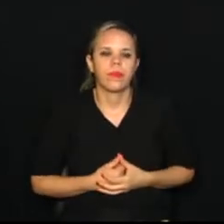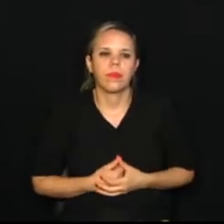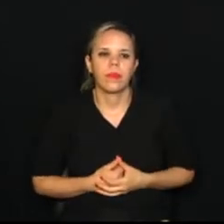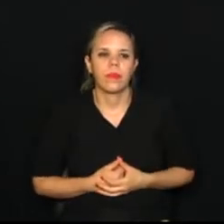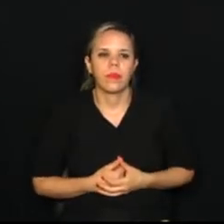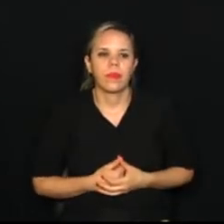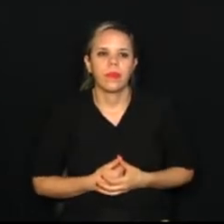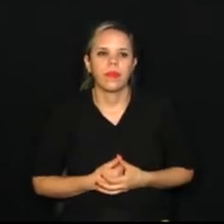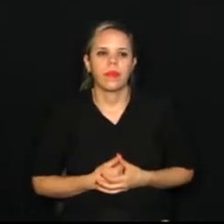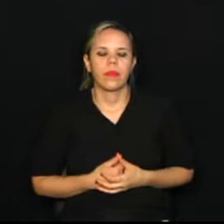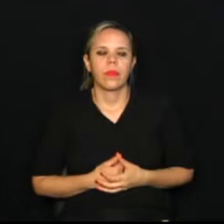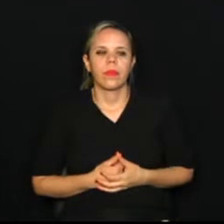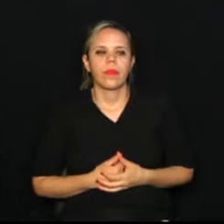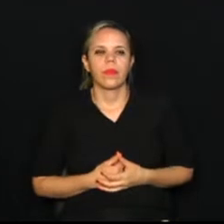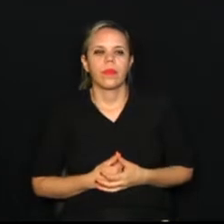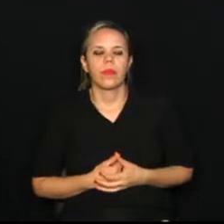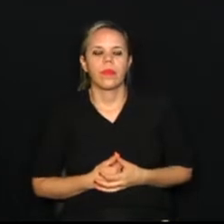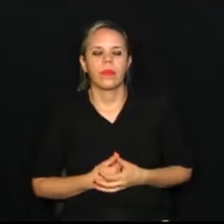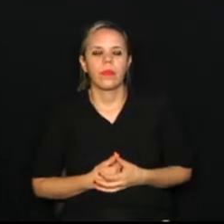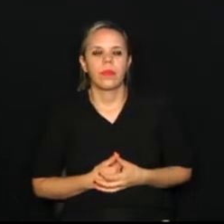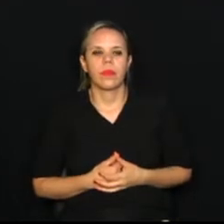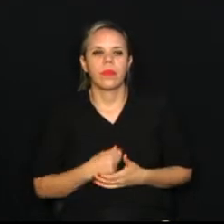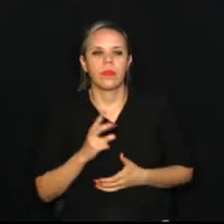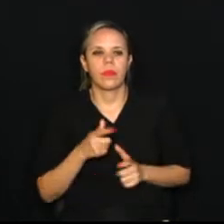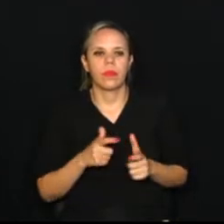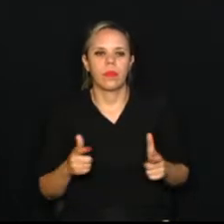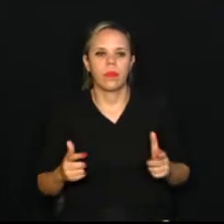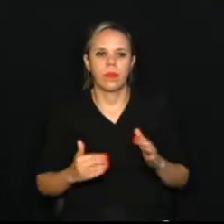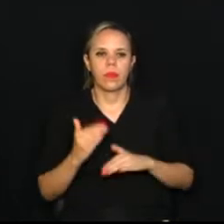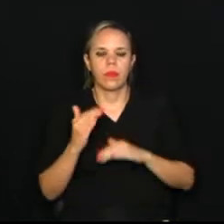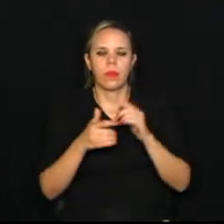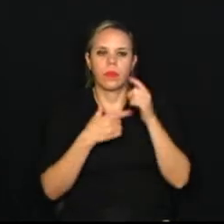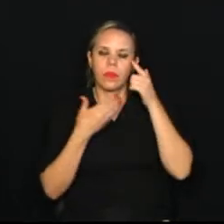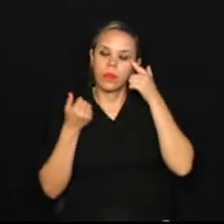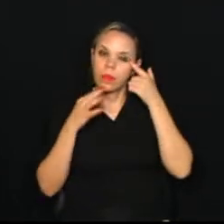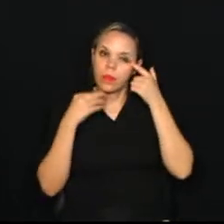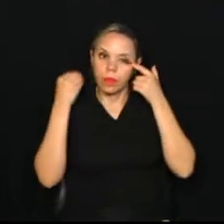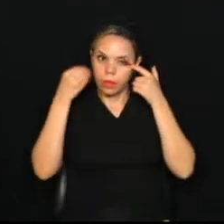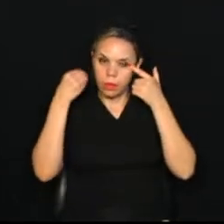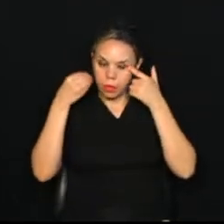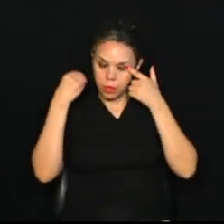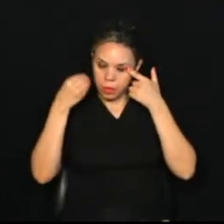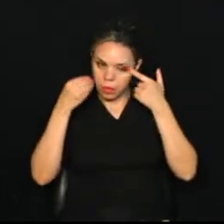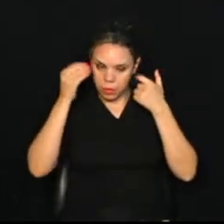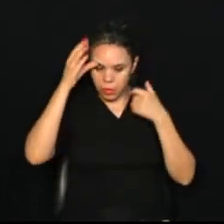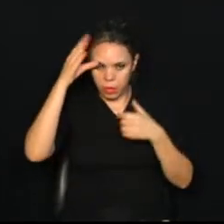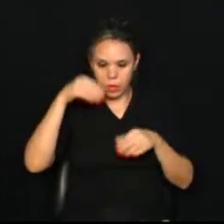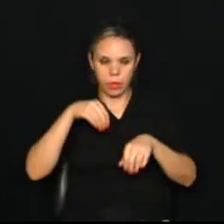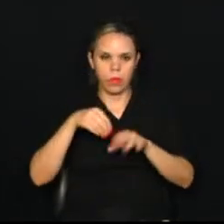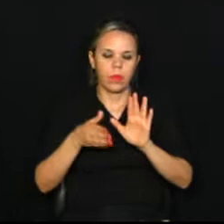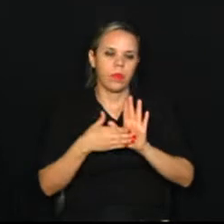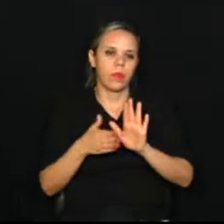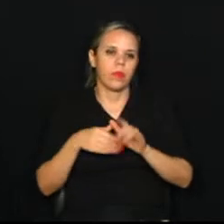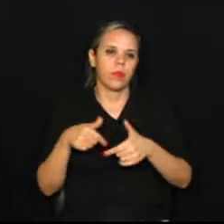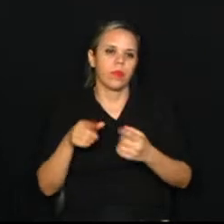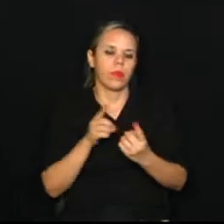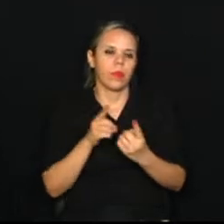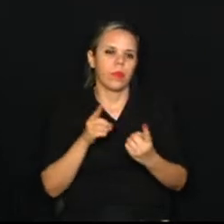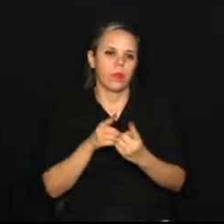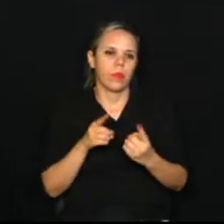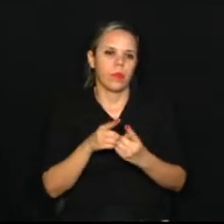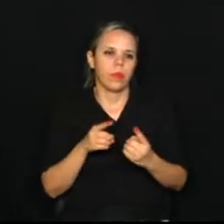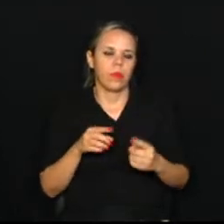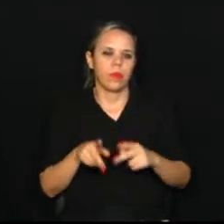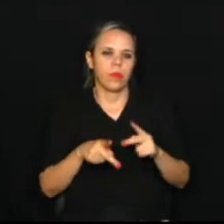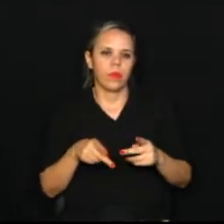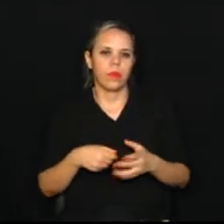gente estar cada vez mais crescendo em termos de conhecimento e de oferta de serviços à